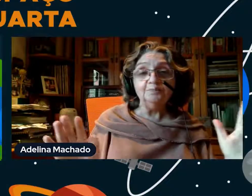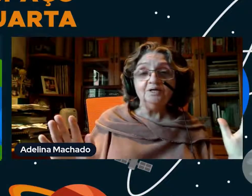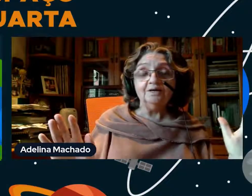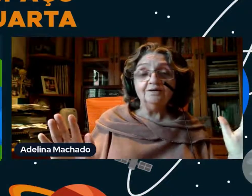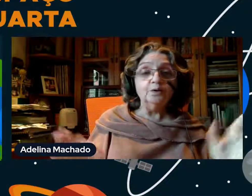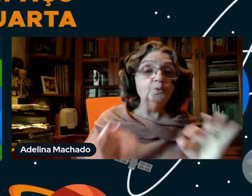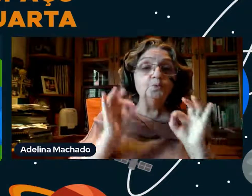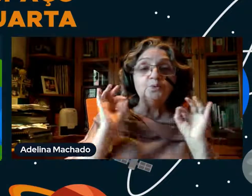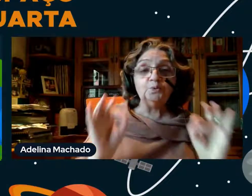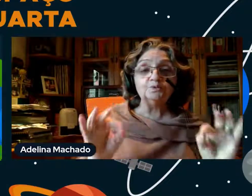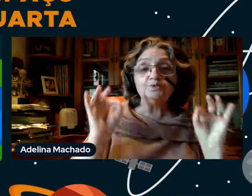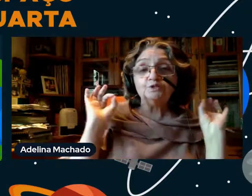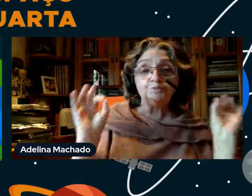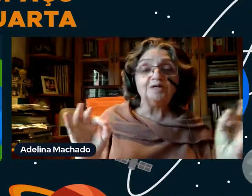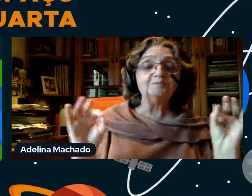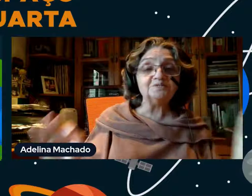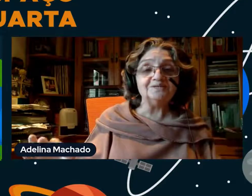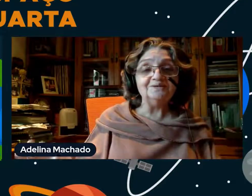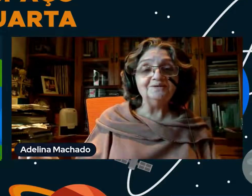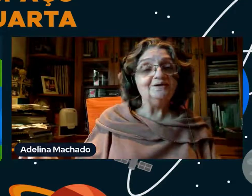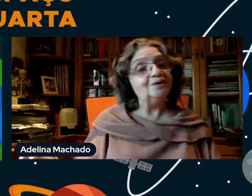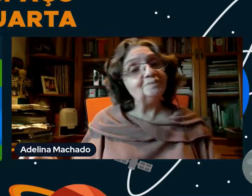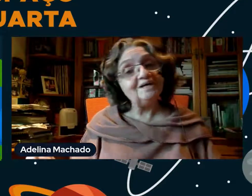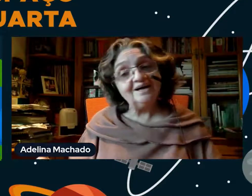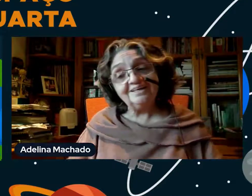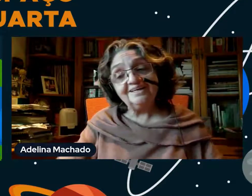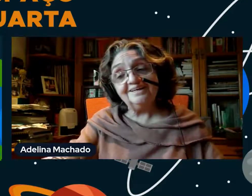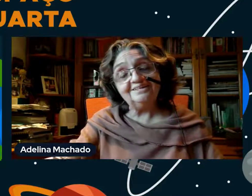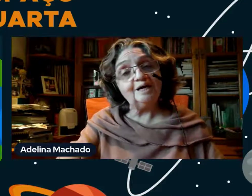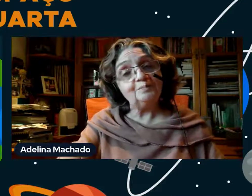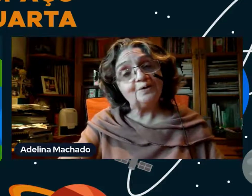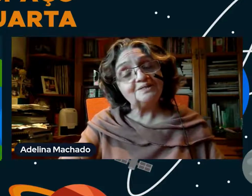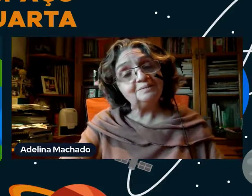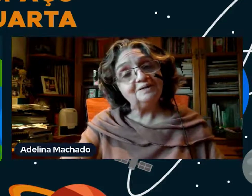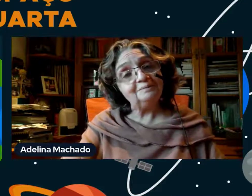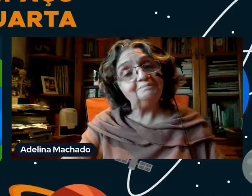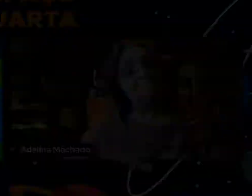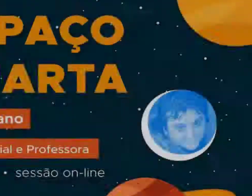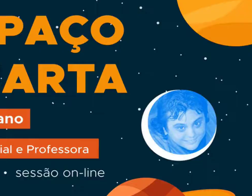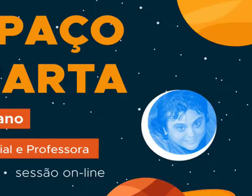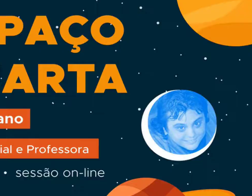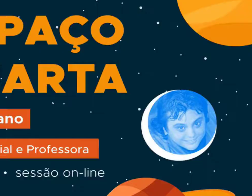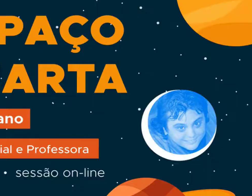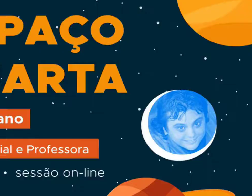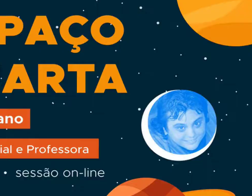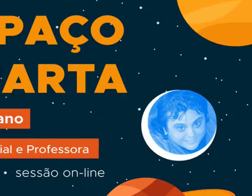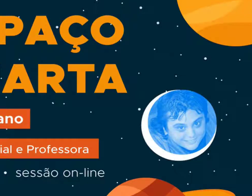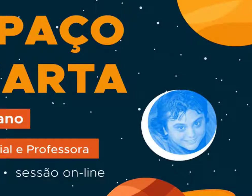Portugal e academia um recurso espera por si bom obrigada até a próxima